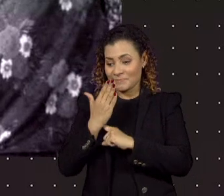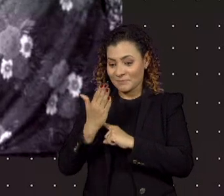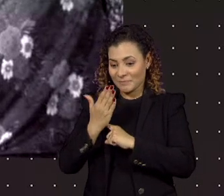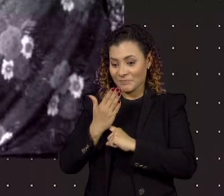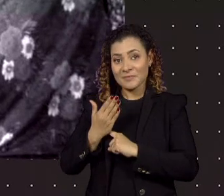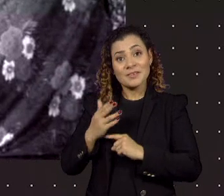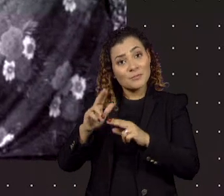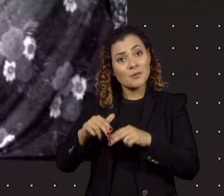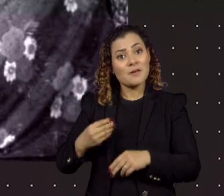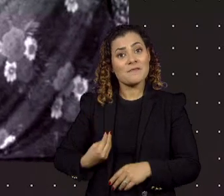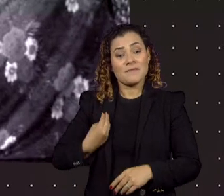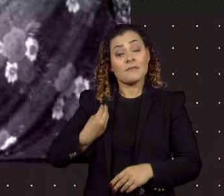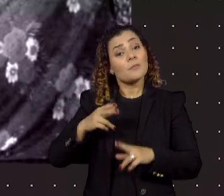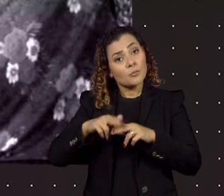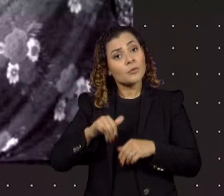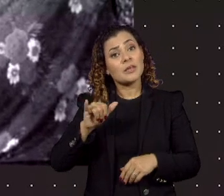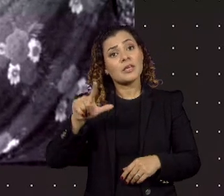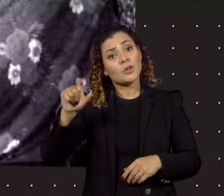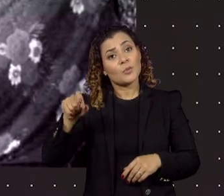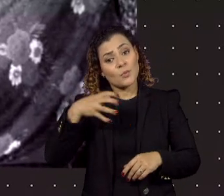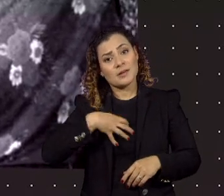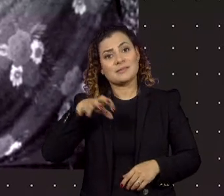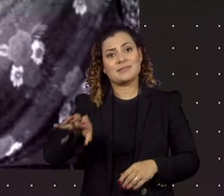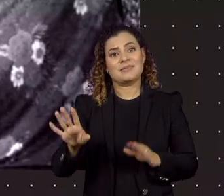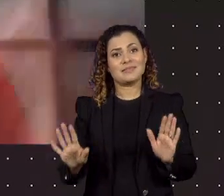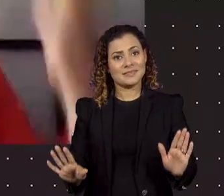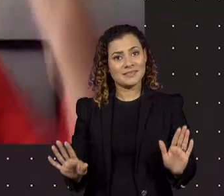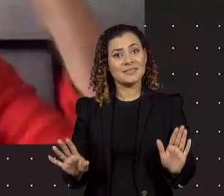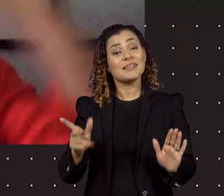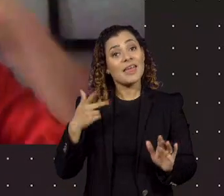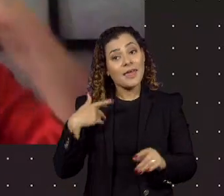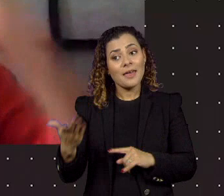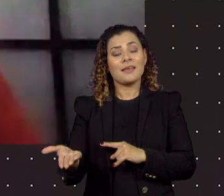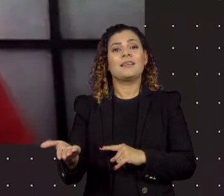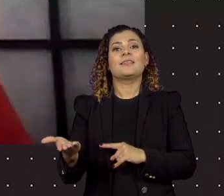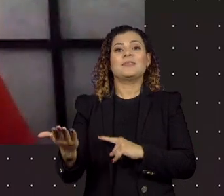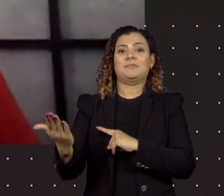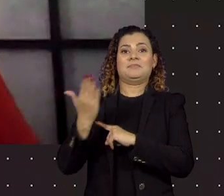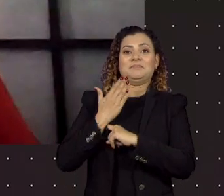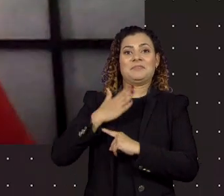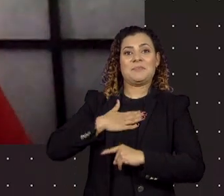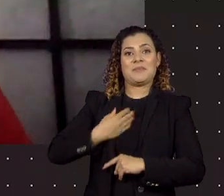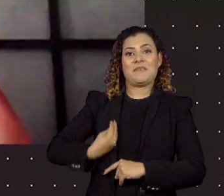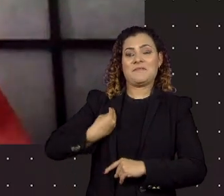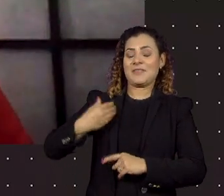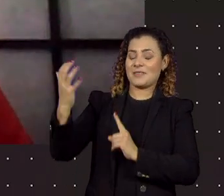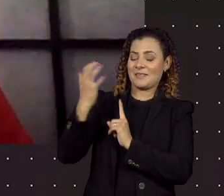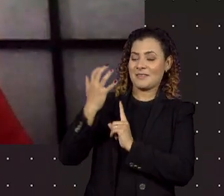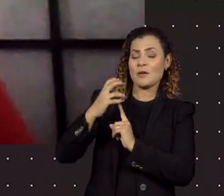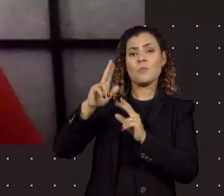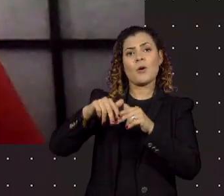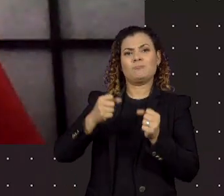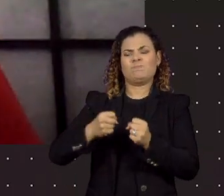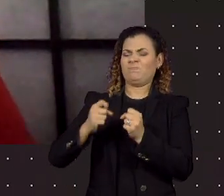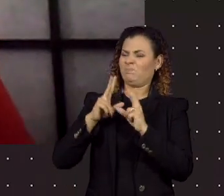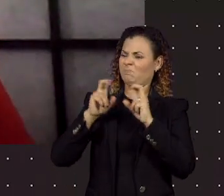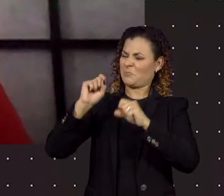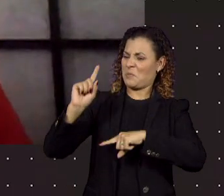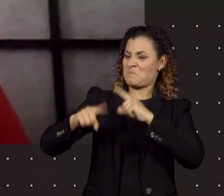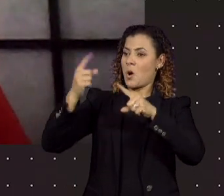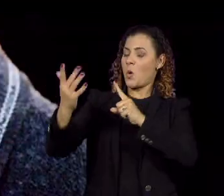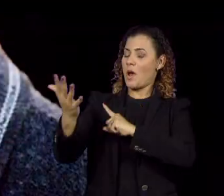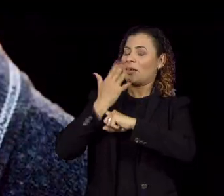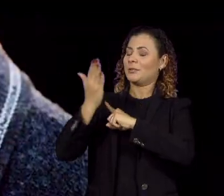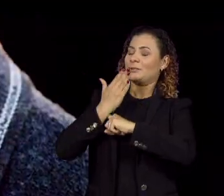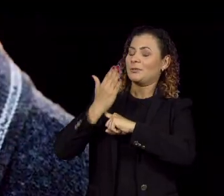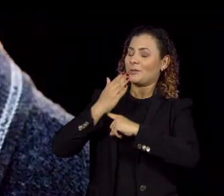vida. E o Ilo é uma dessas pessoas que entrou na minha história com essa potência de